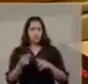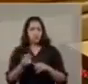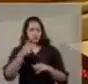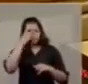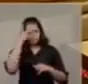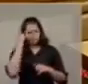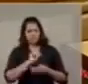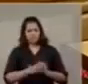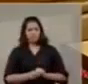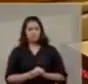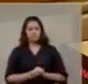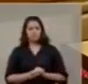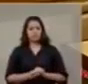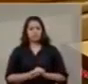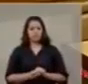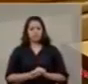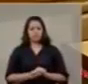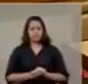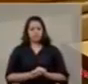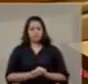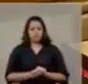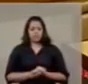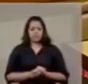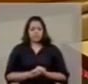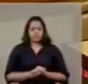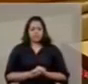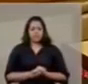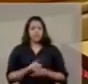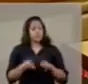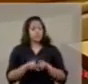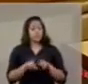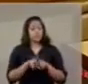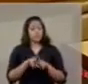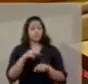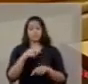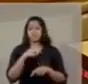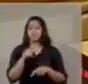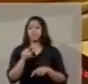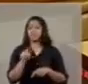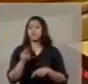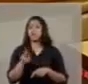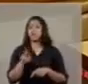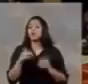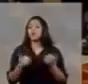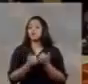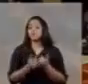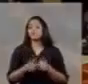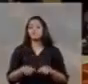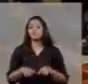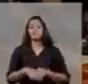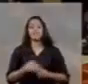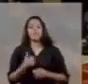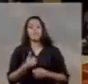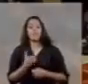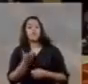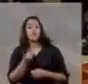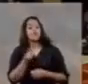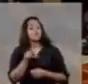eminentes ministros, ministras, eminente subprocurador-geral da República, me permitam